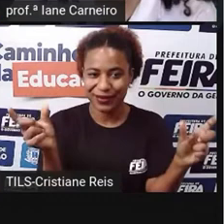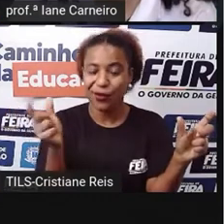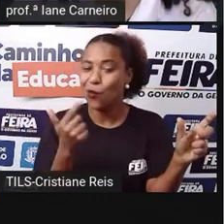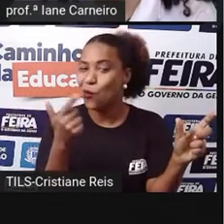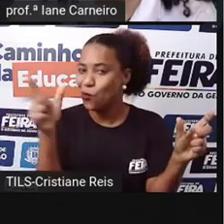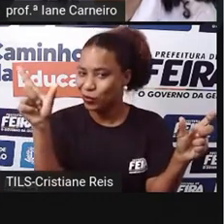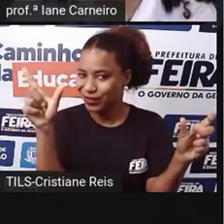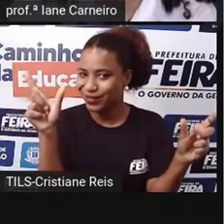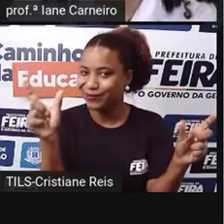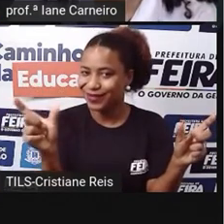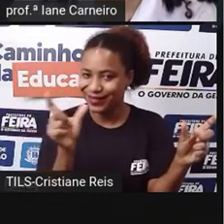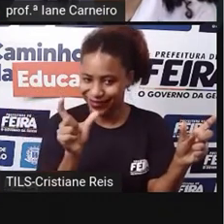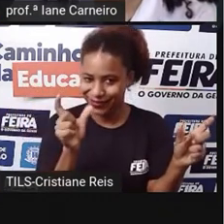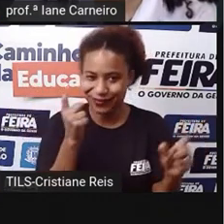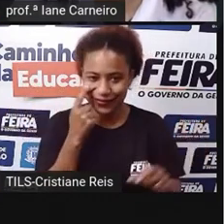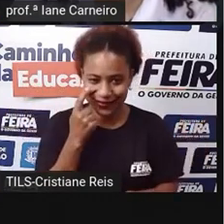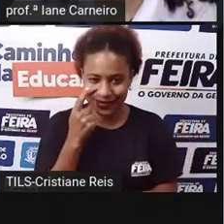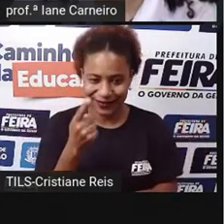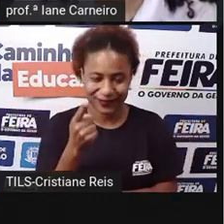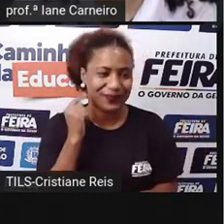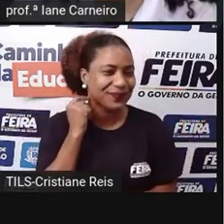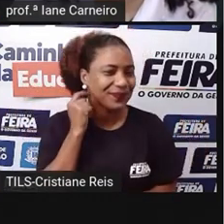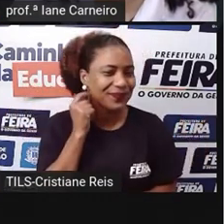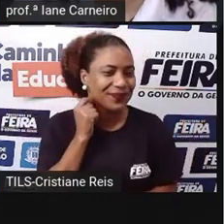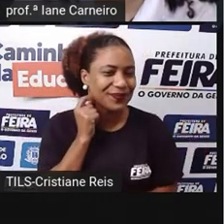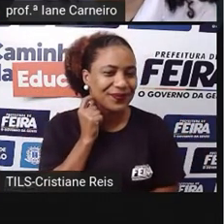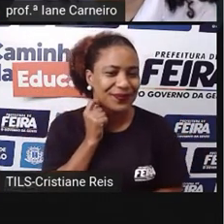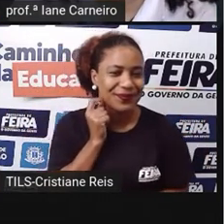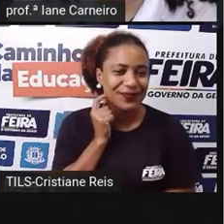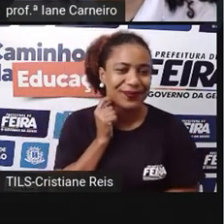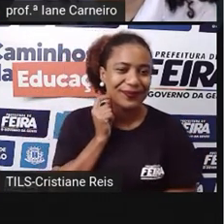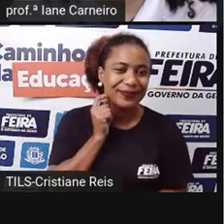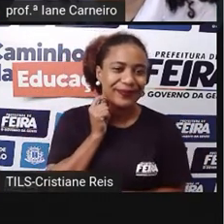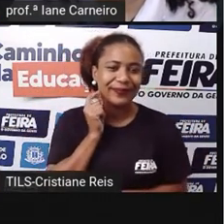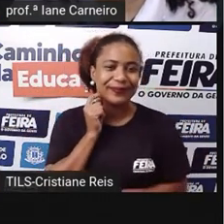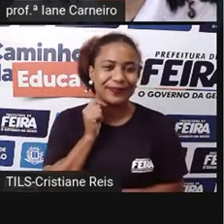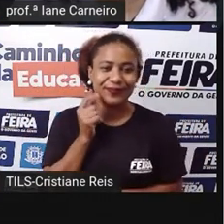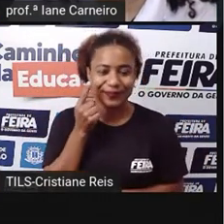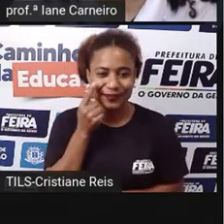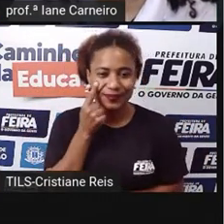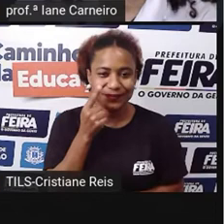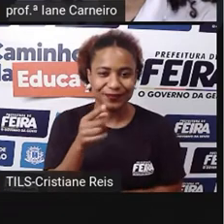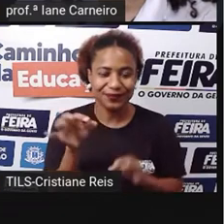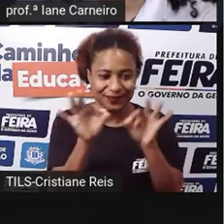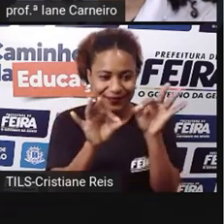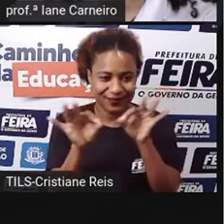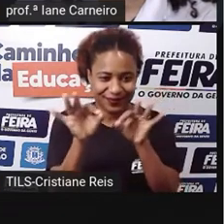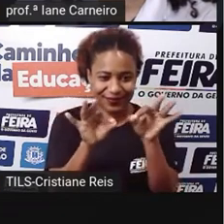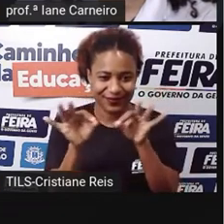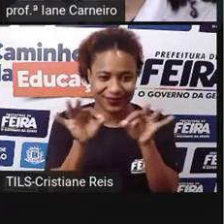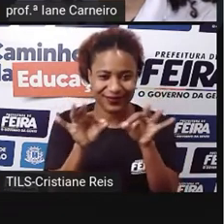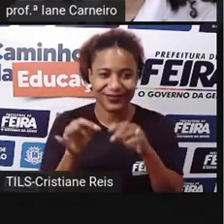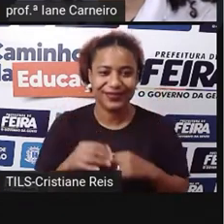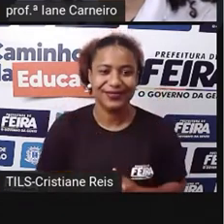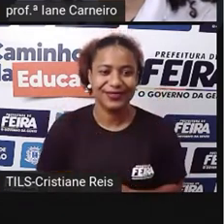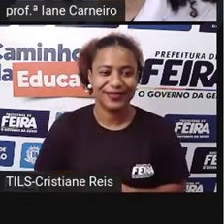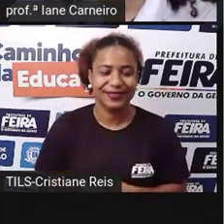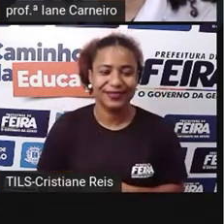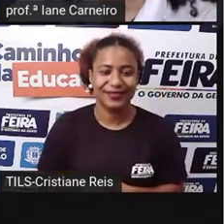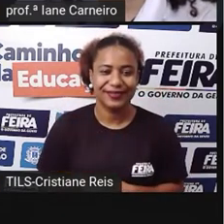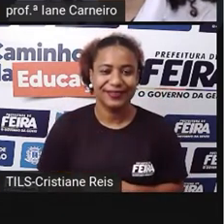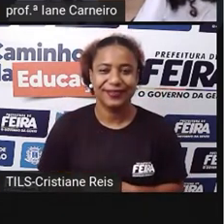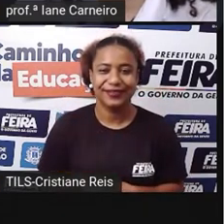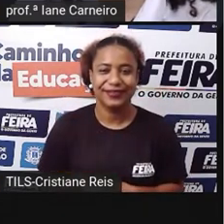outras palavras, certo? Vou puxar para cá, diminuir isso aqui. Pronto. Então, a gente vai formar